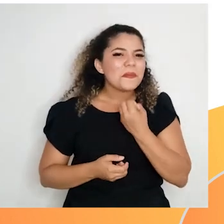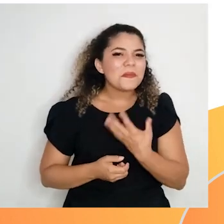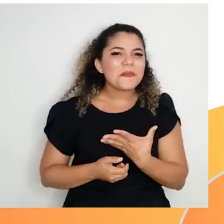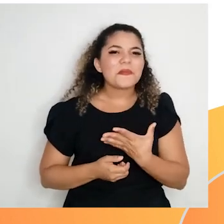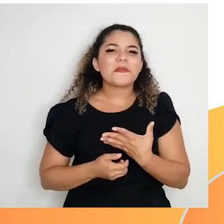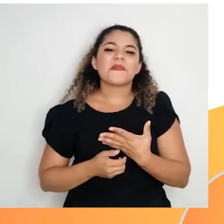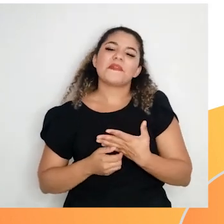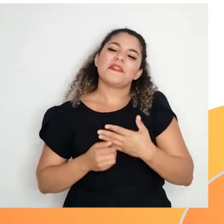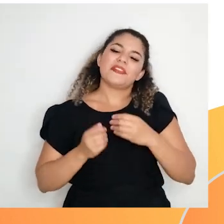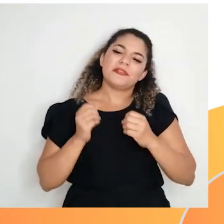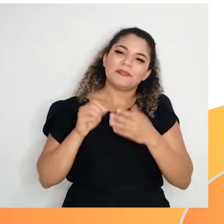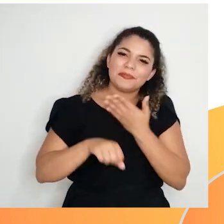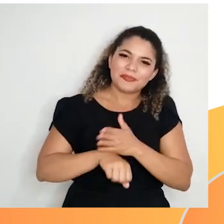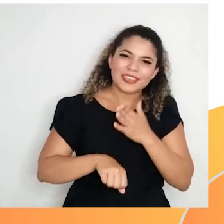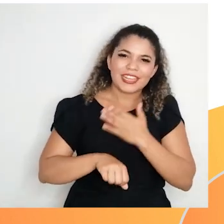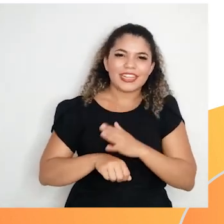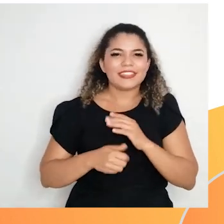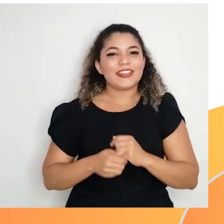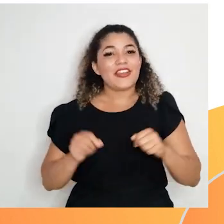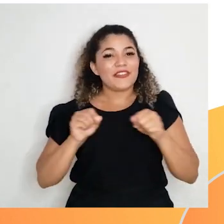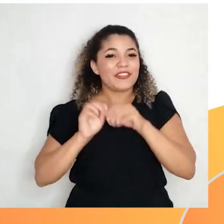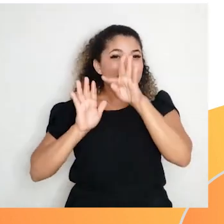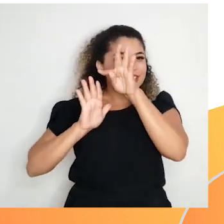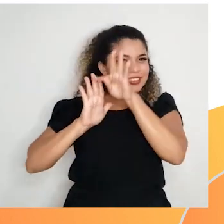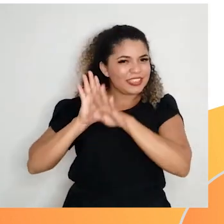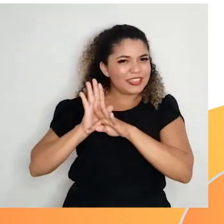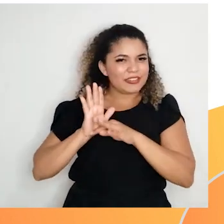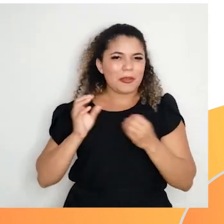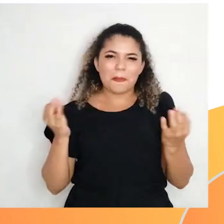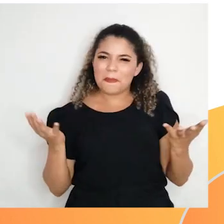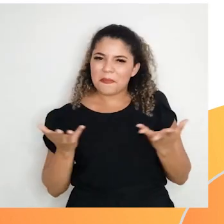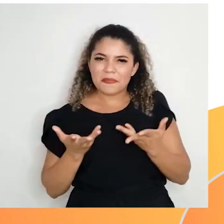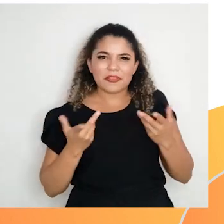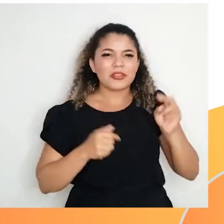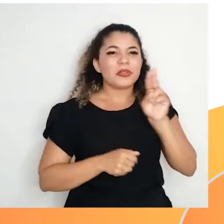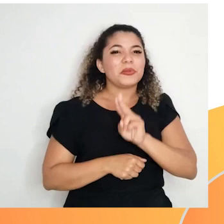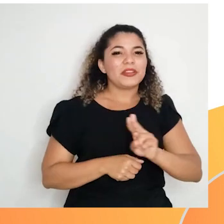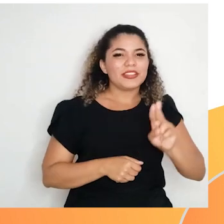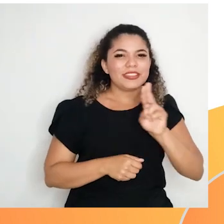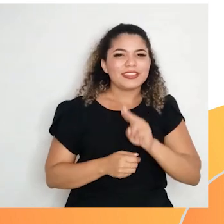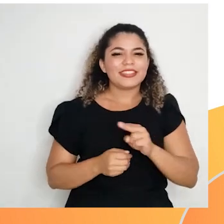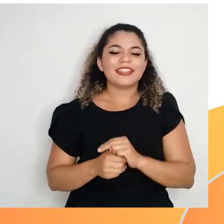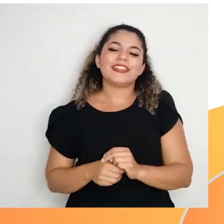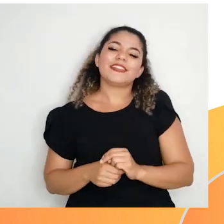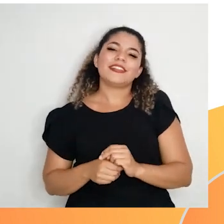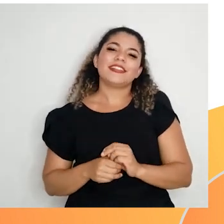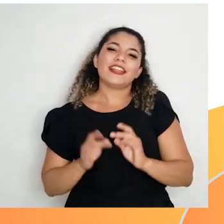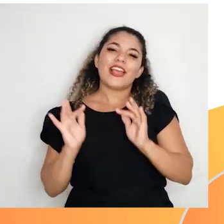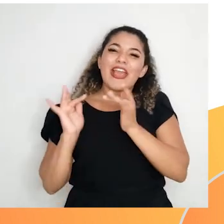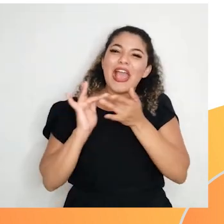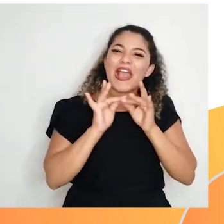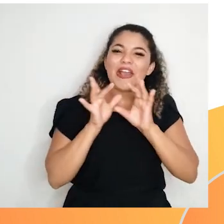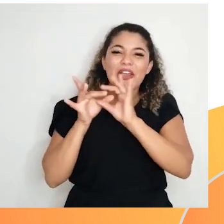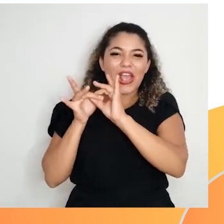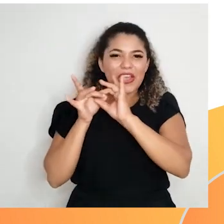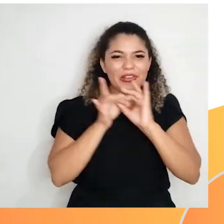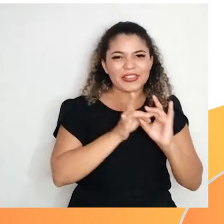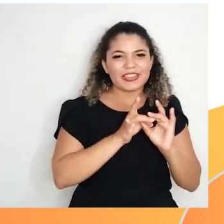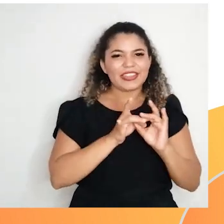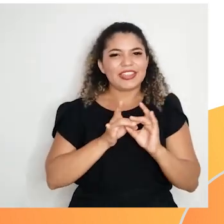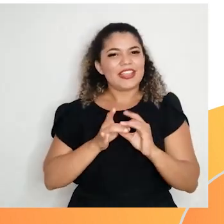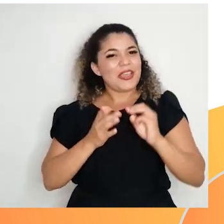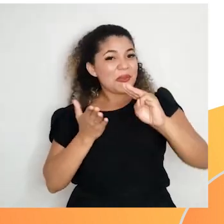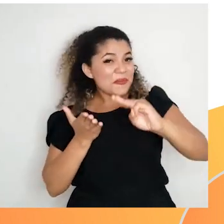excelente tessitura. Faça um texto no capricho, utilizando a intertextualidade